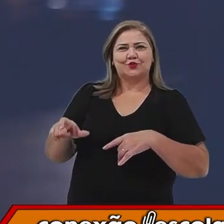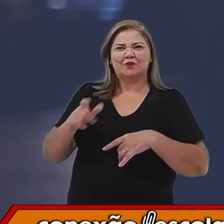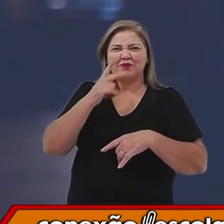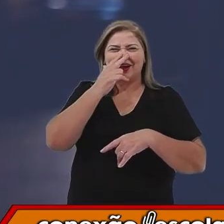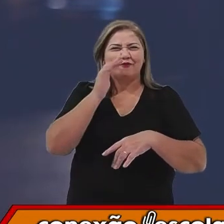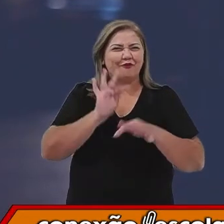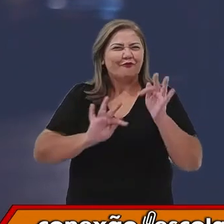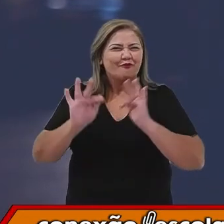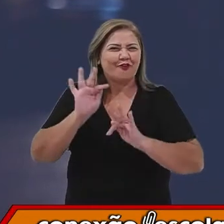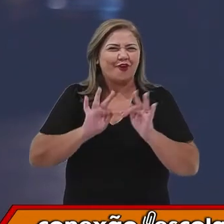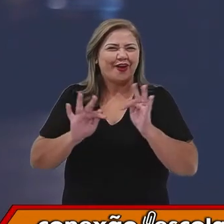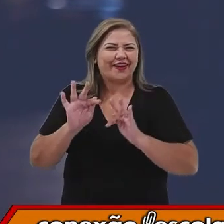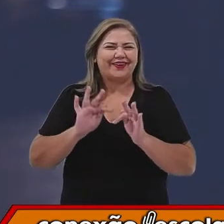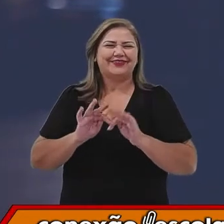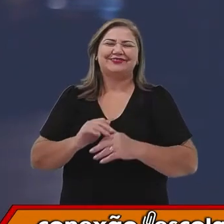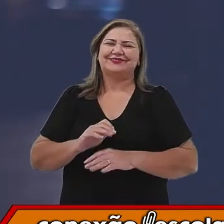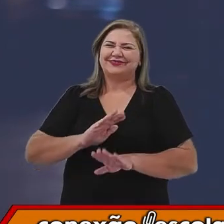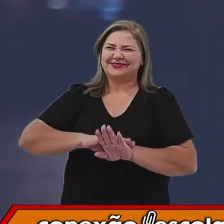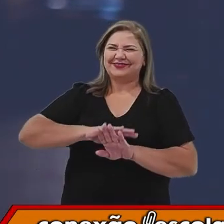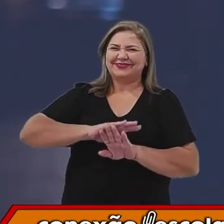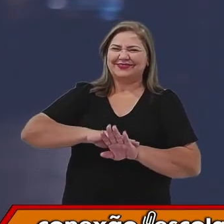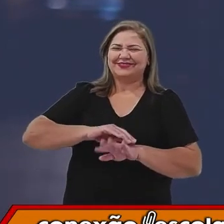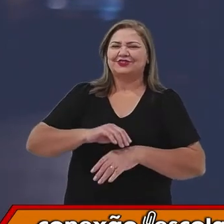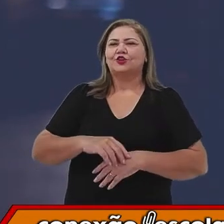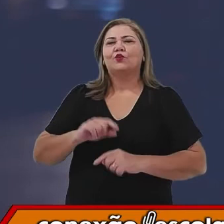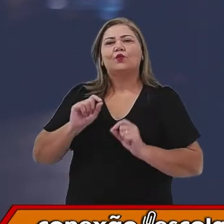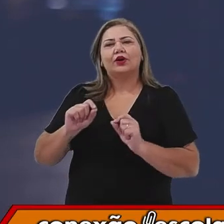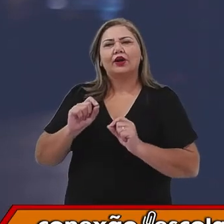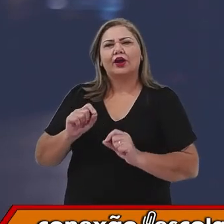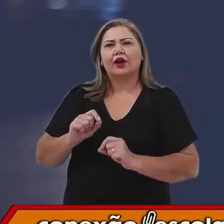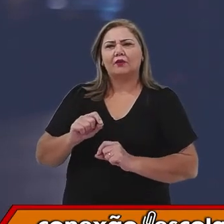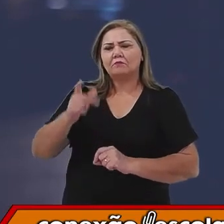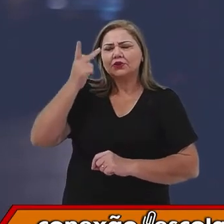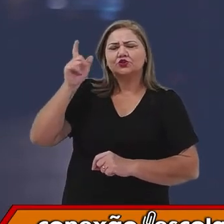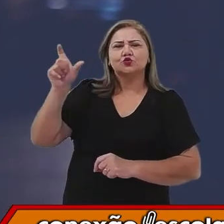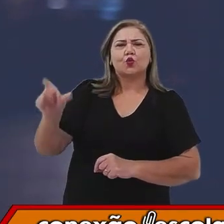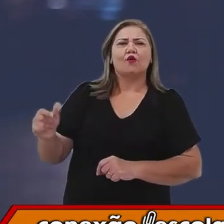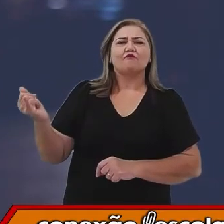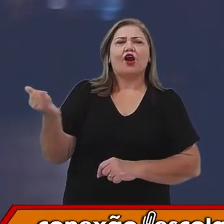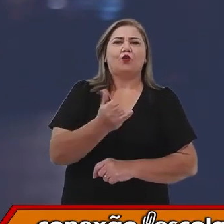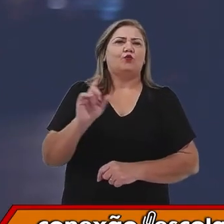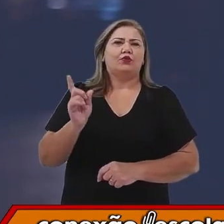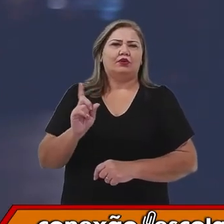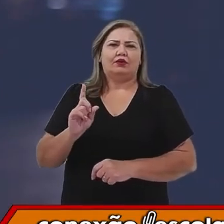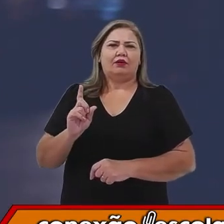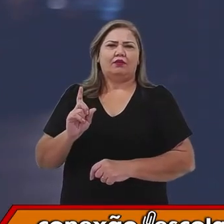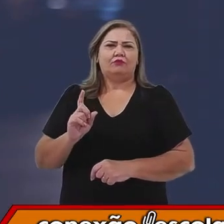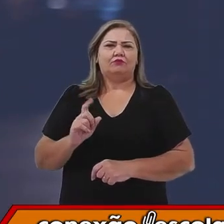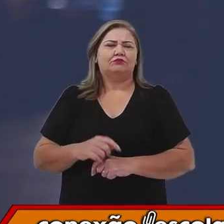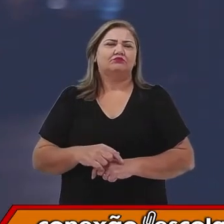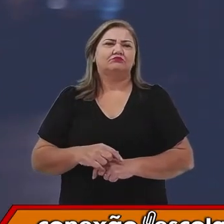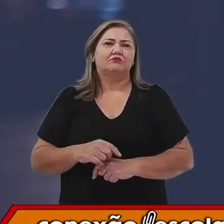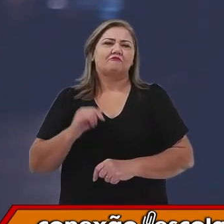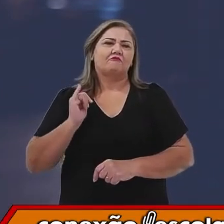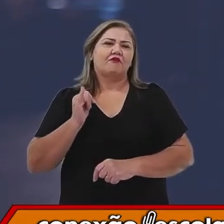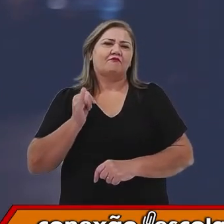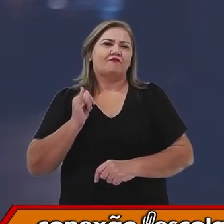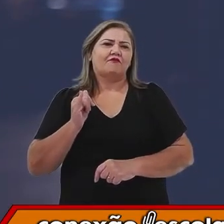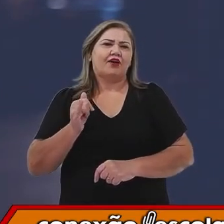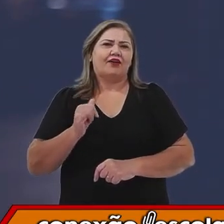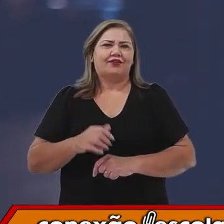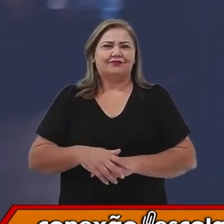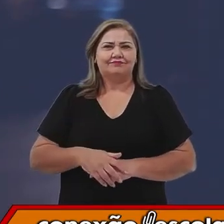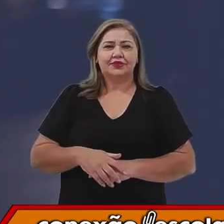fofoqueiro. Ao invés da pessoa falar, ele fala o que aquela pessoa disse. Então, nós